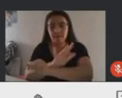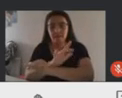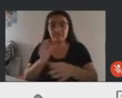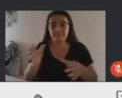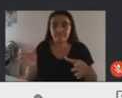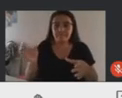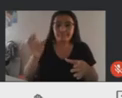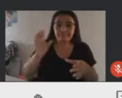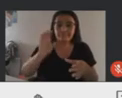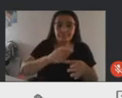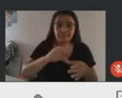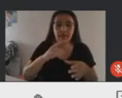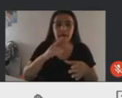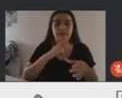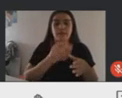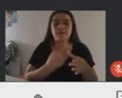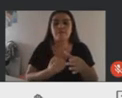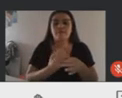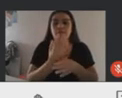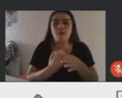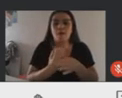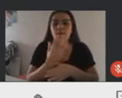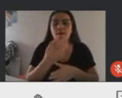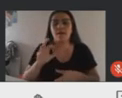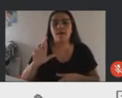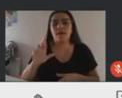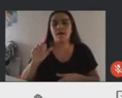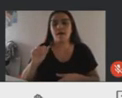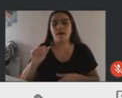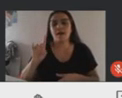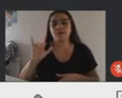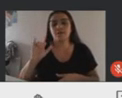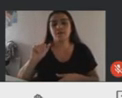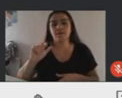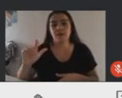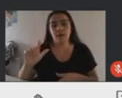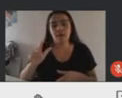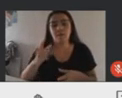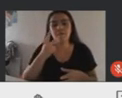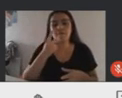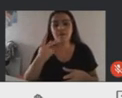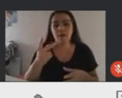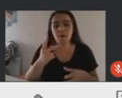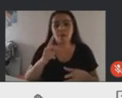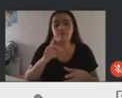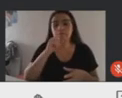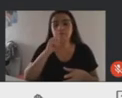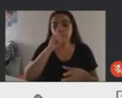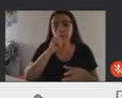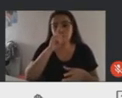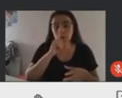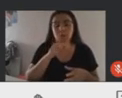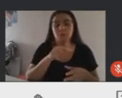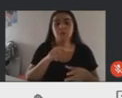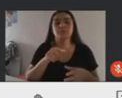forma radicais, nós temos a formação de radicais altamente reativos, esses radicais, eles reagem